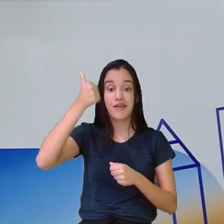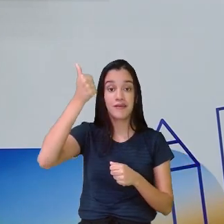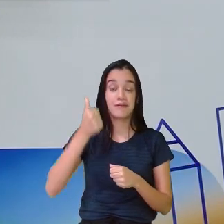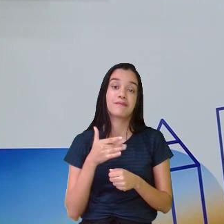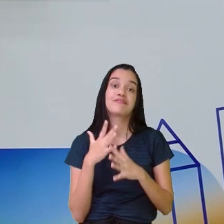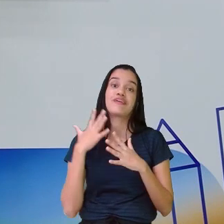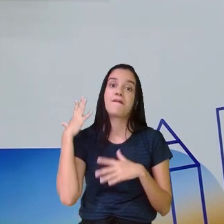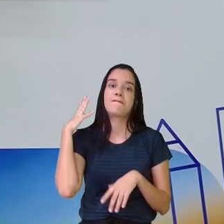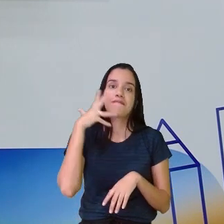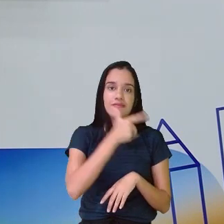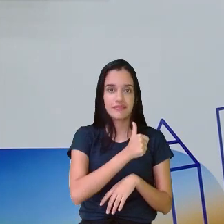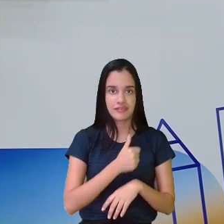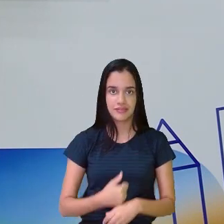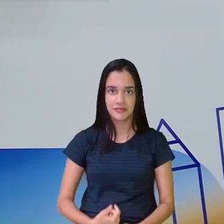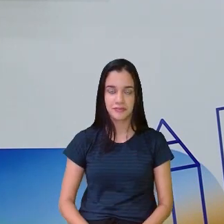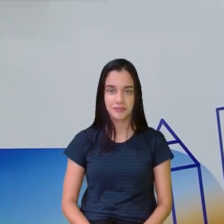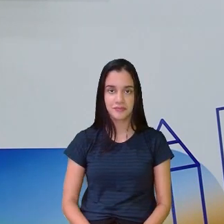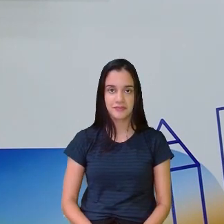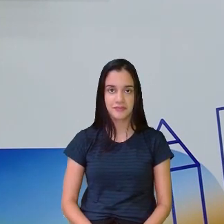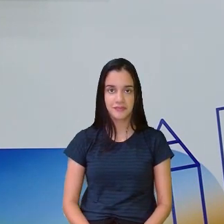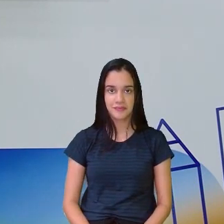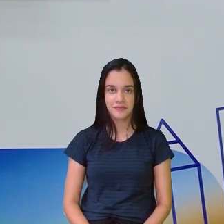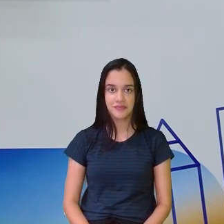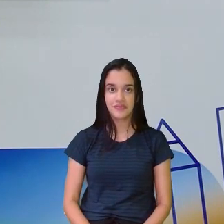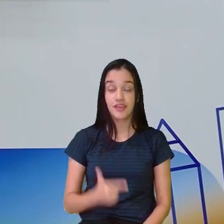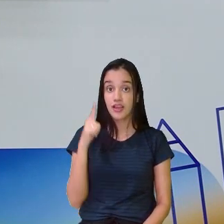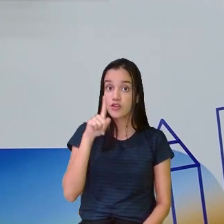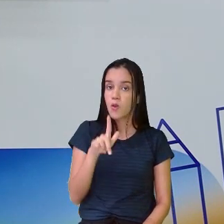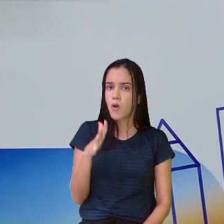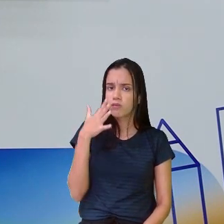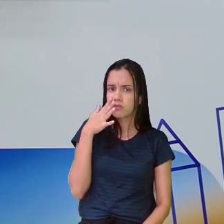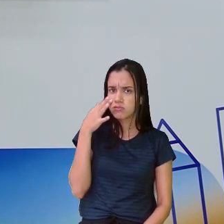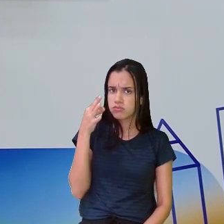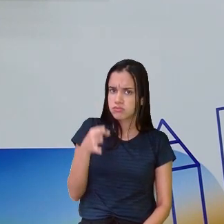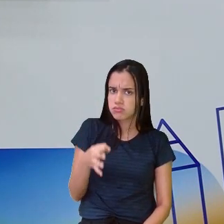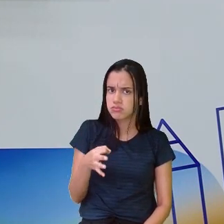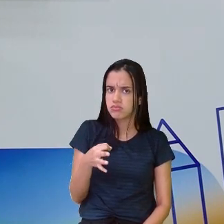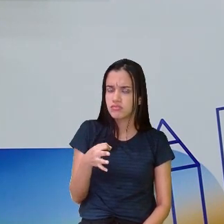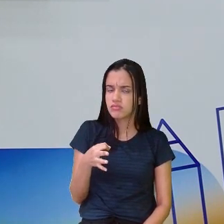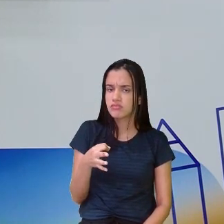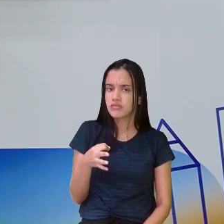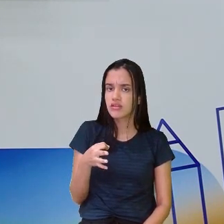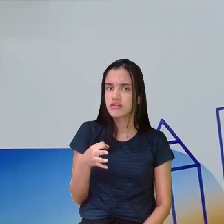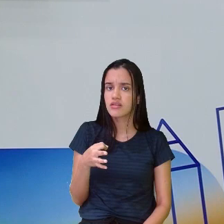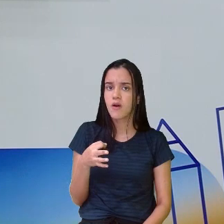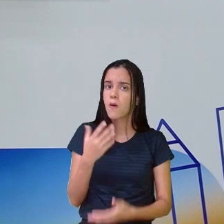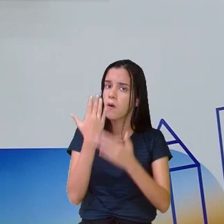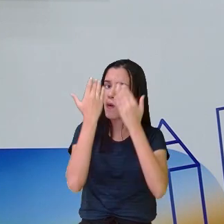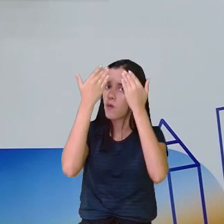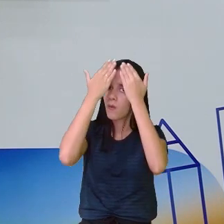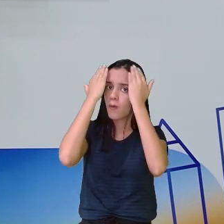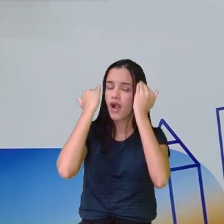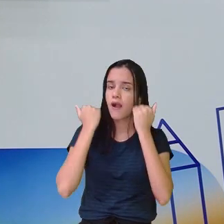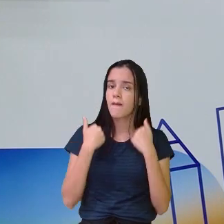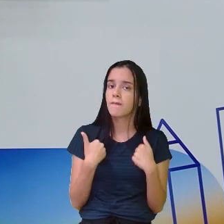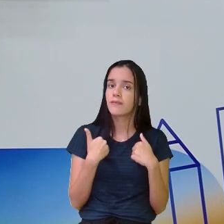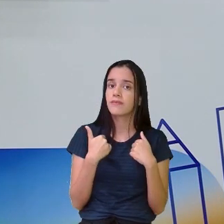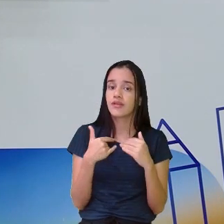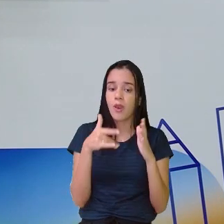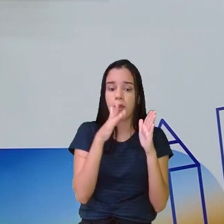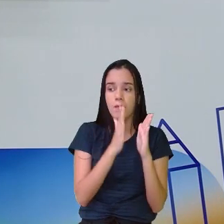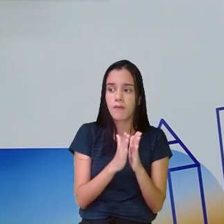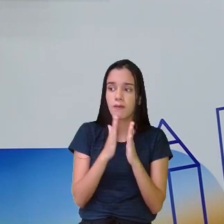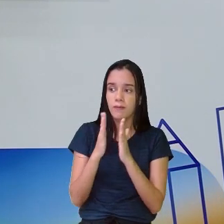bem bonito. Então, vem de novo. Preste atenção aí. Pega o cabelo, divide em três